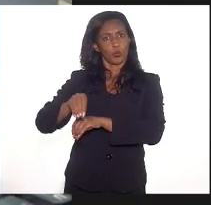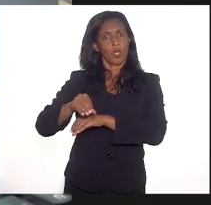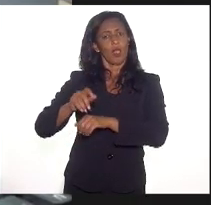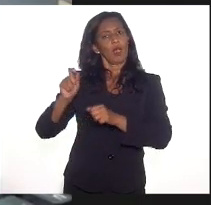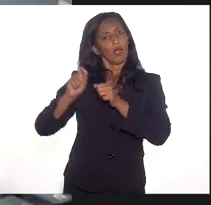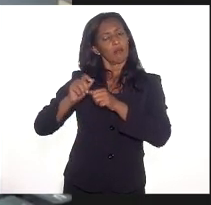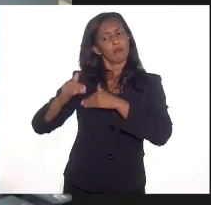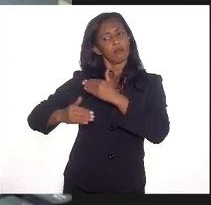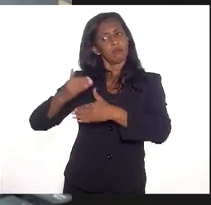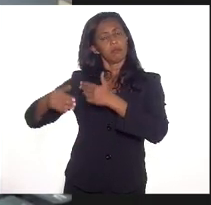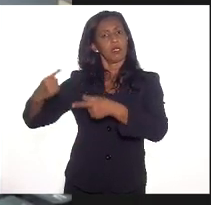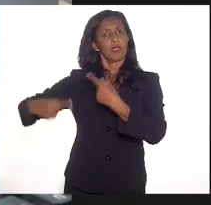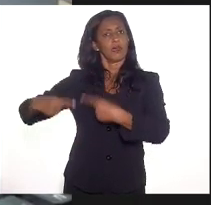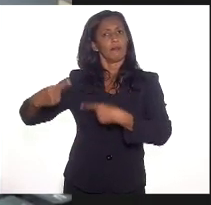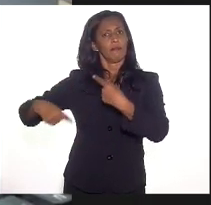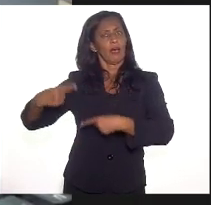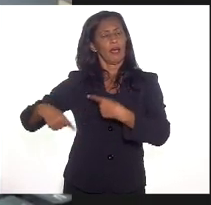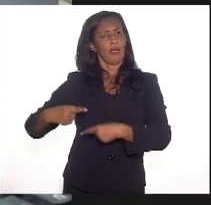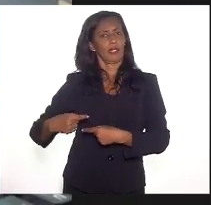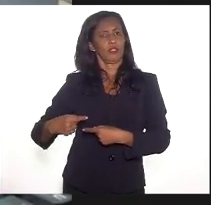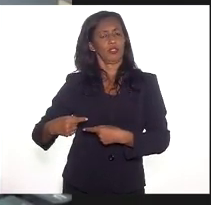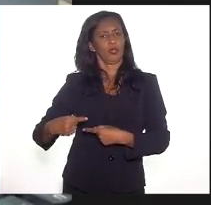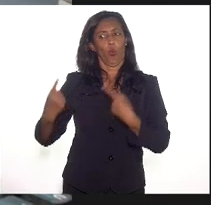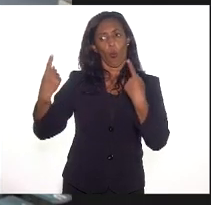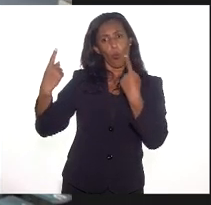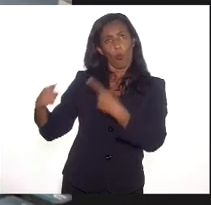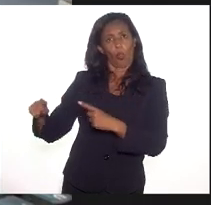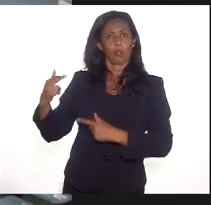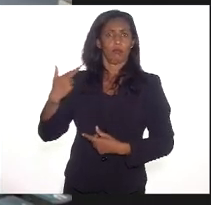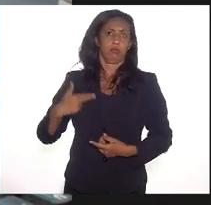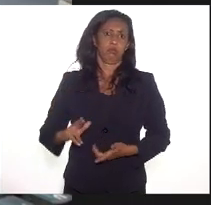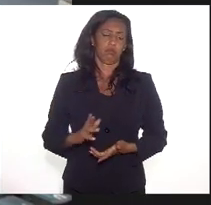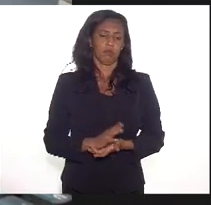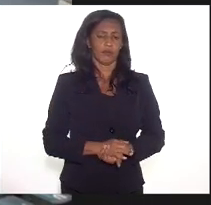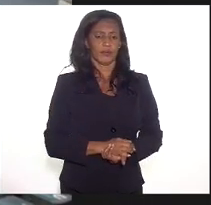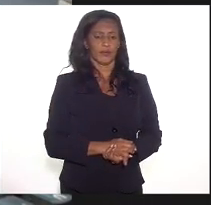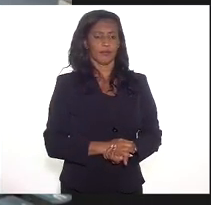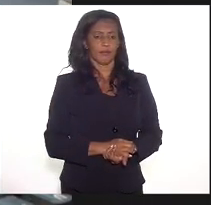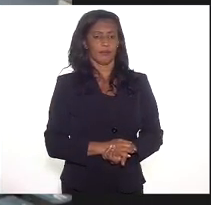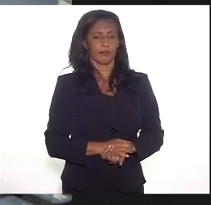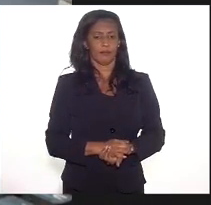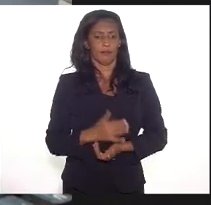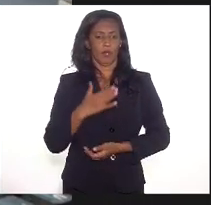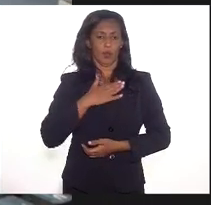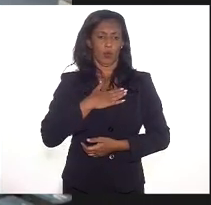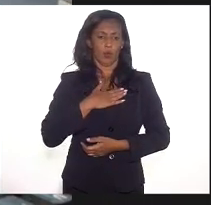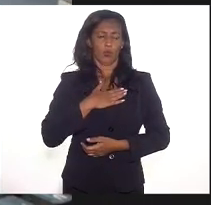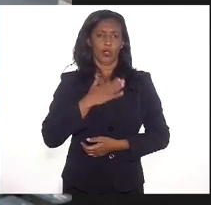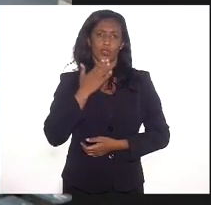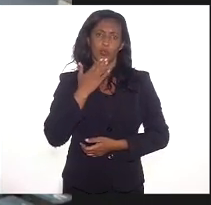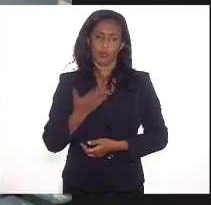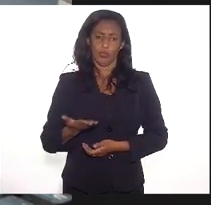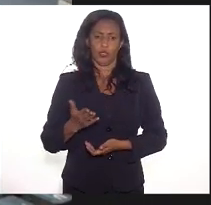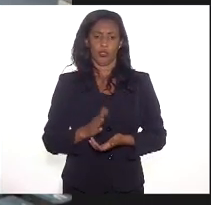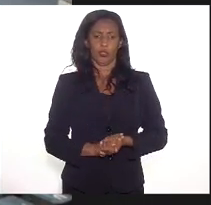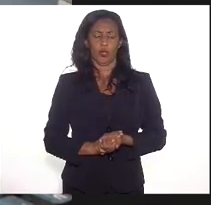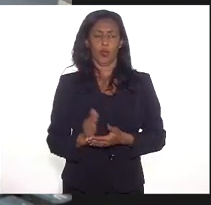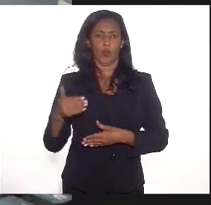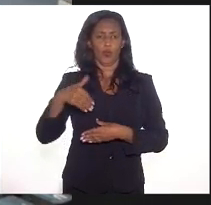promover debates de combate à intolerância religiosa. Então, gostaria aí de solicitar